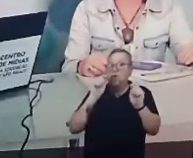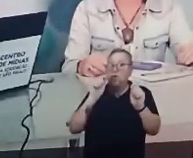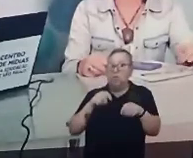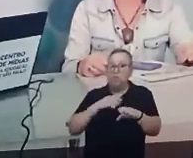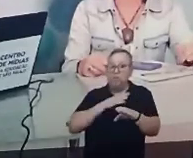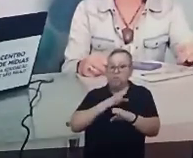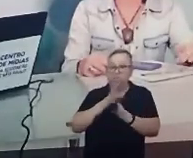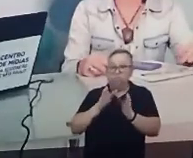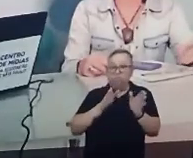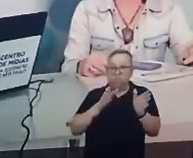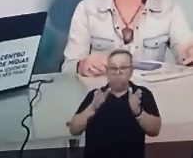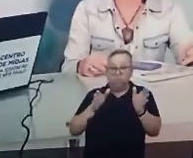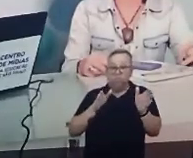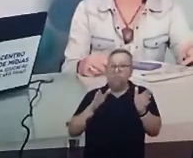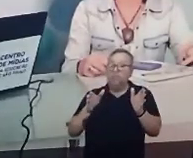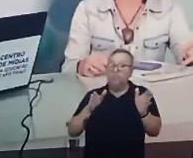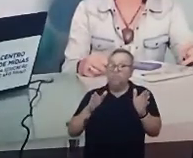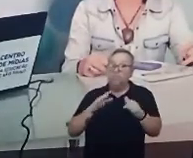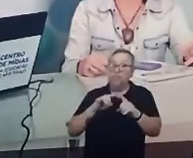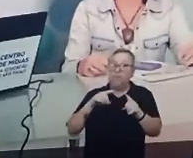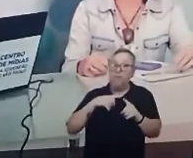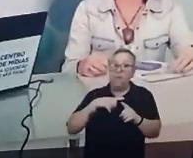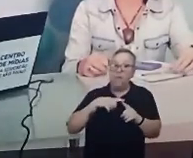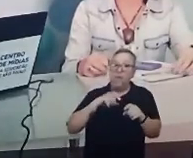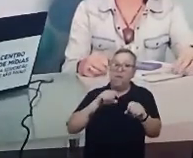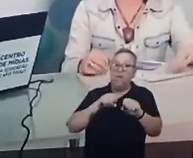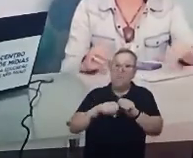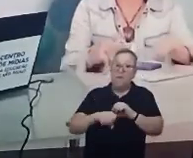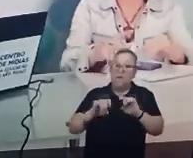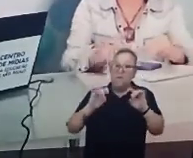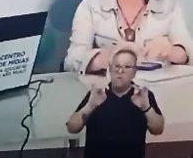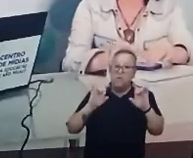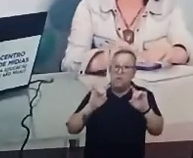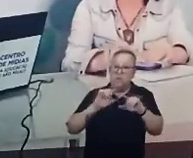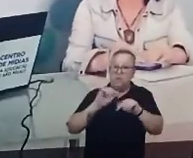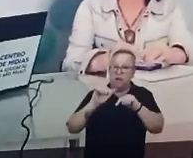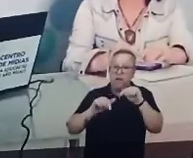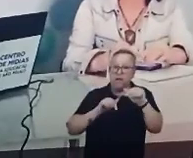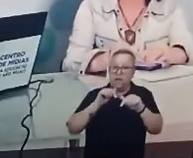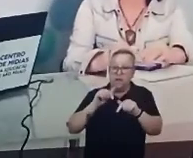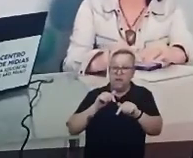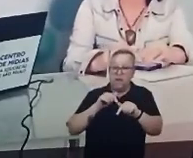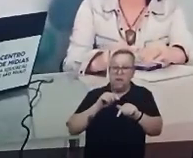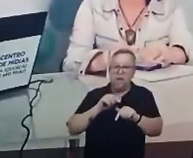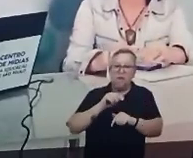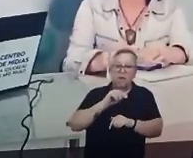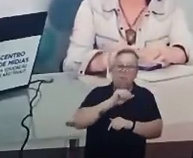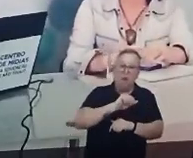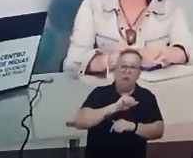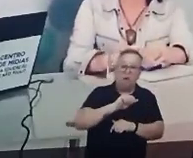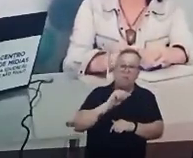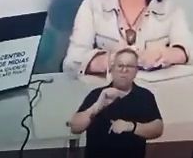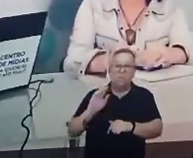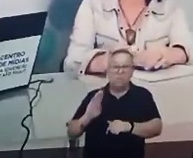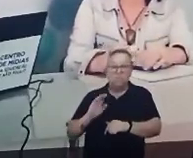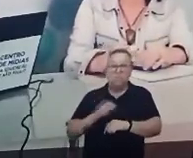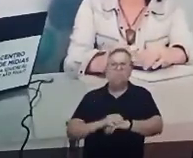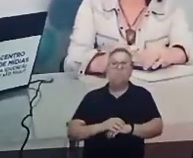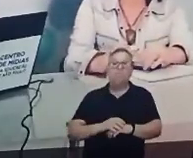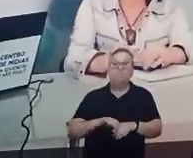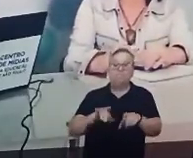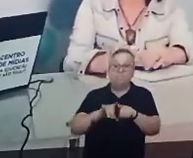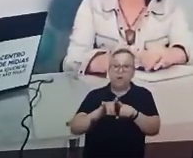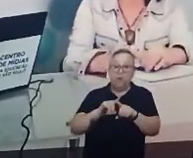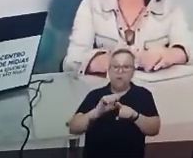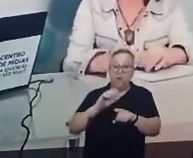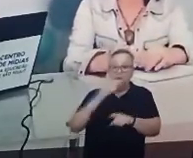transitar nos dois campos de atuação, desde que ele tenha formação específica para atuar tanto no campo aula quanto no campo classe.